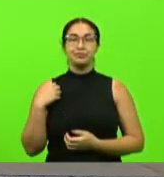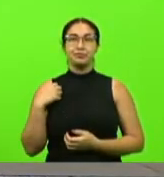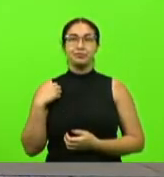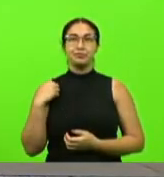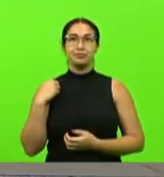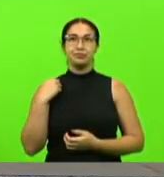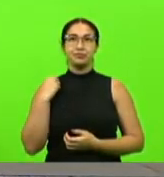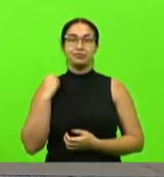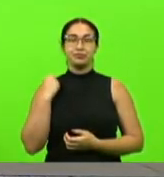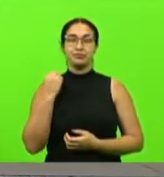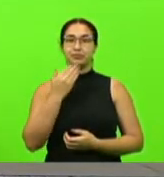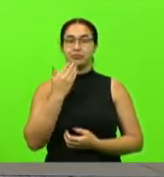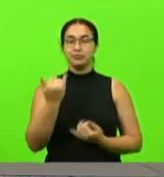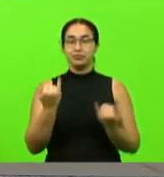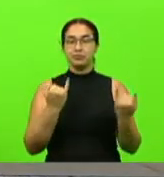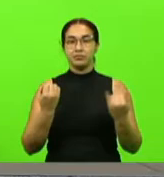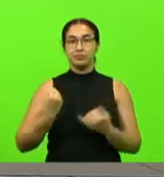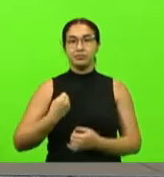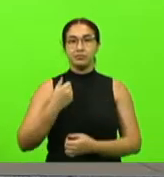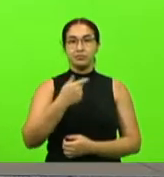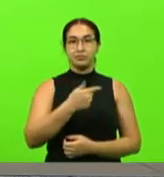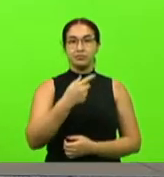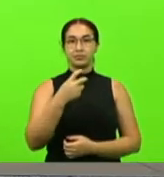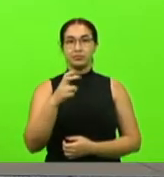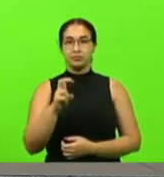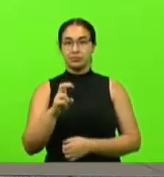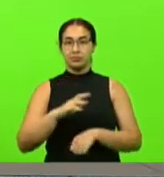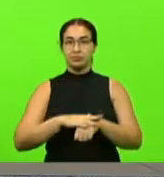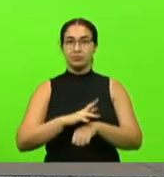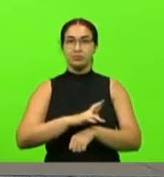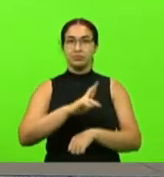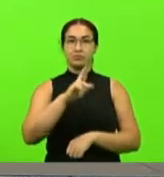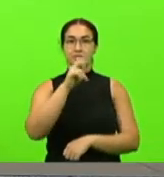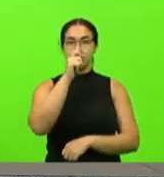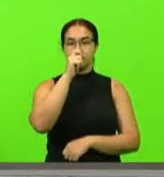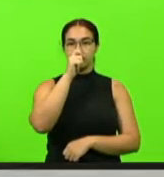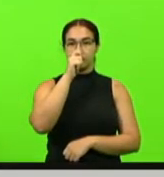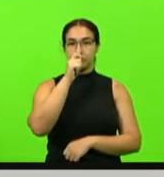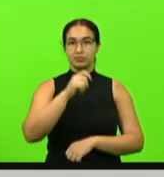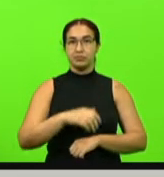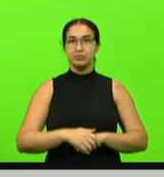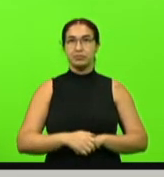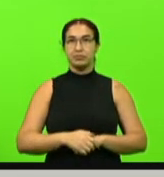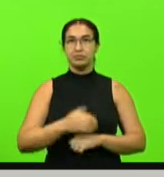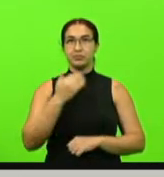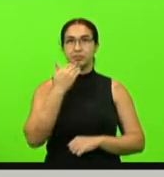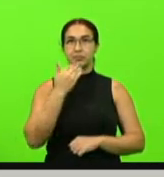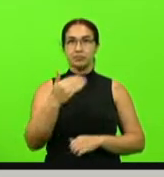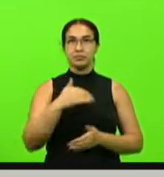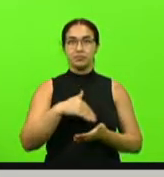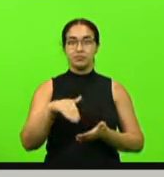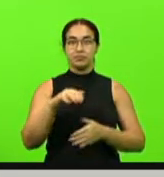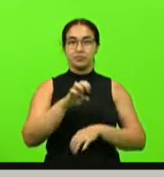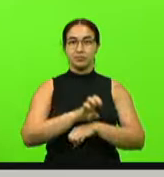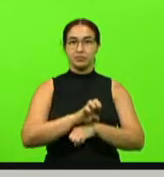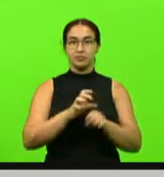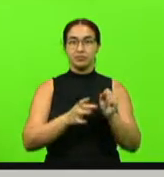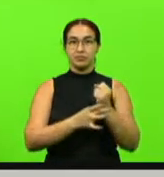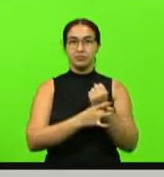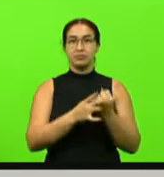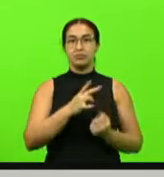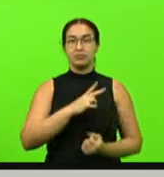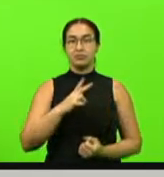Pedido de informação número 75, autor deputado João Amin, solicita ao secretário de Estado de Segurança